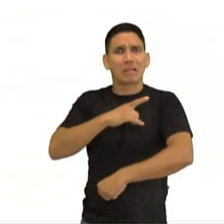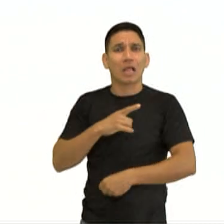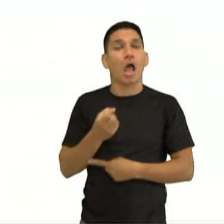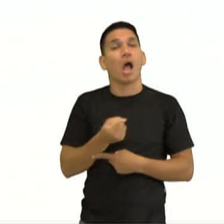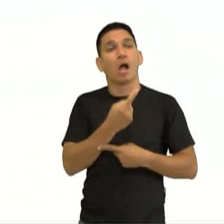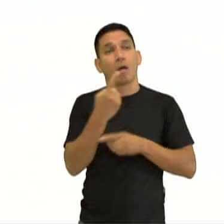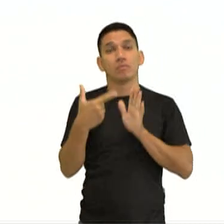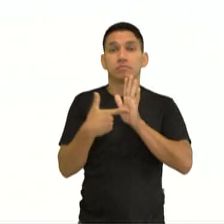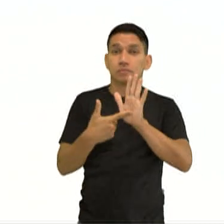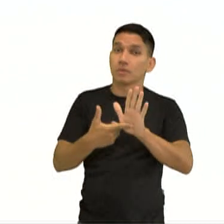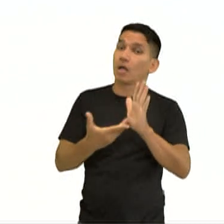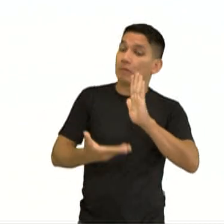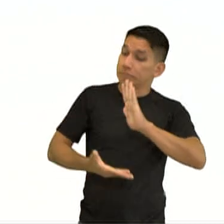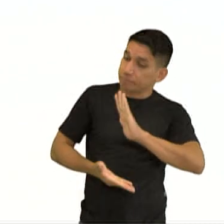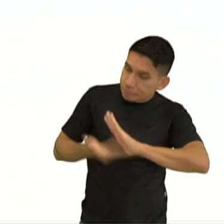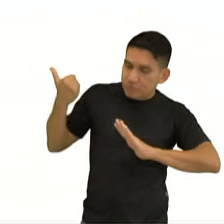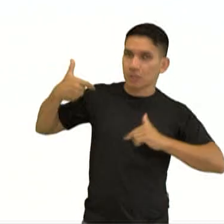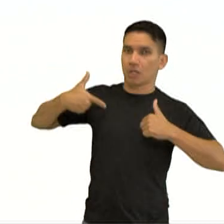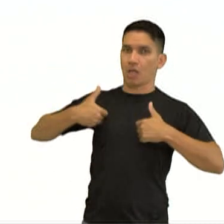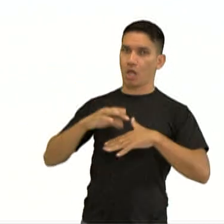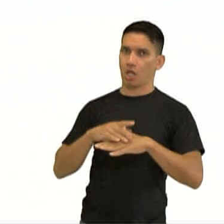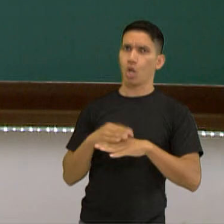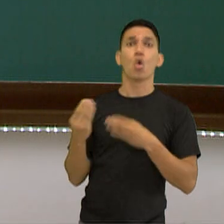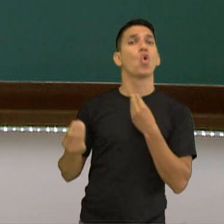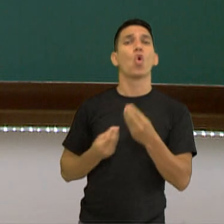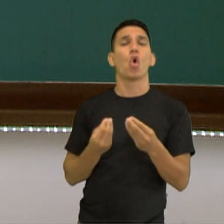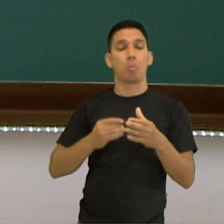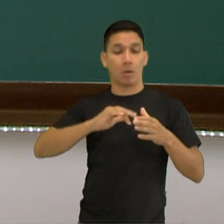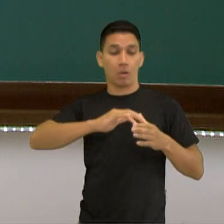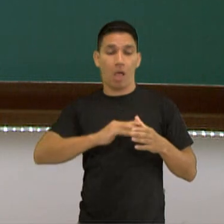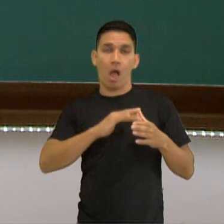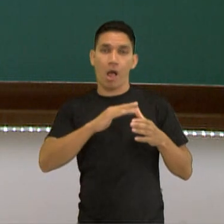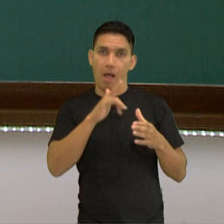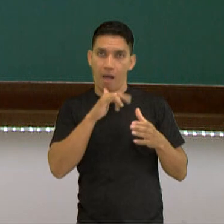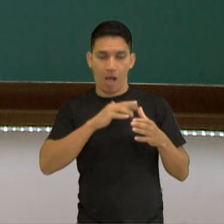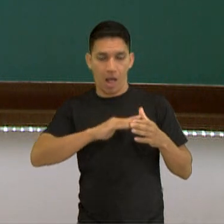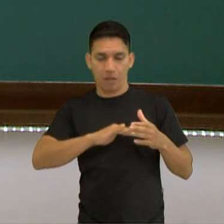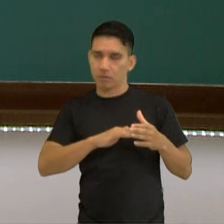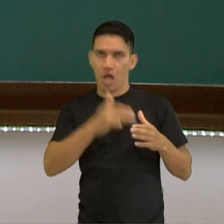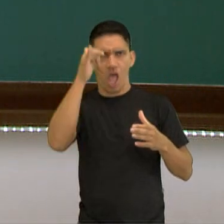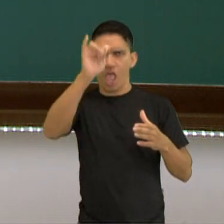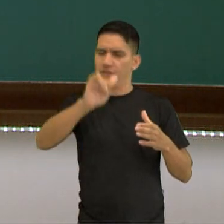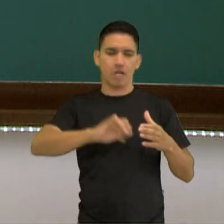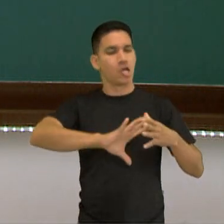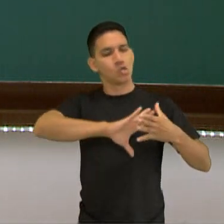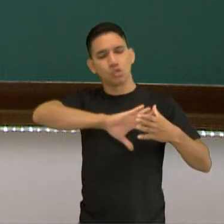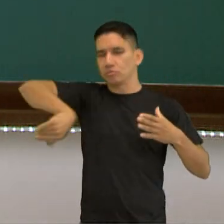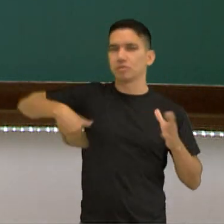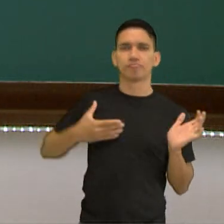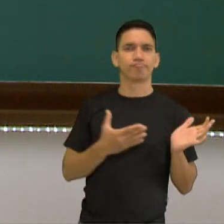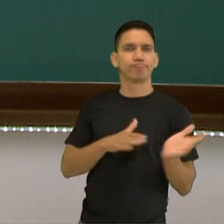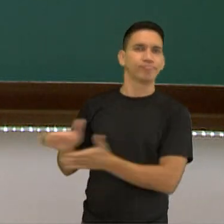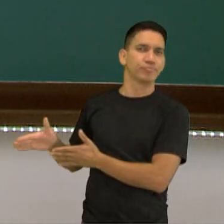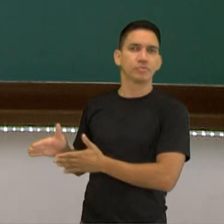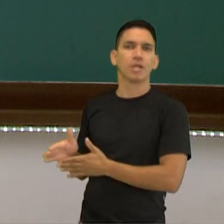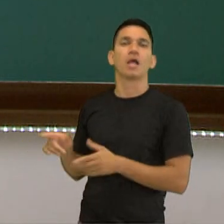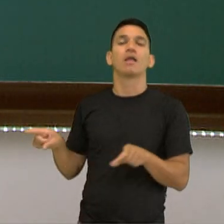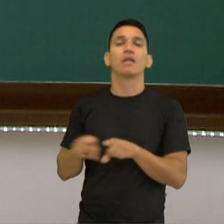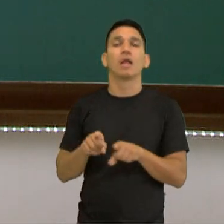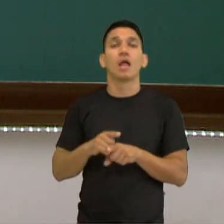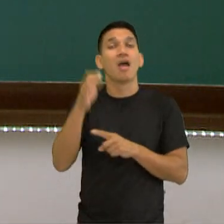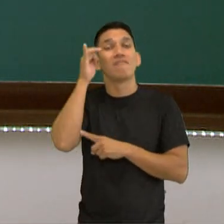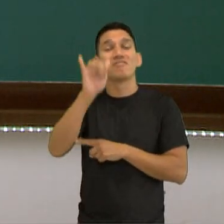vai retirar, esses criadouros, deixar de ter essas águas paradas, onde esse mosquito vai botar